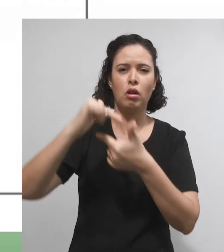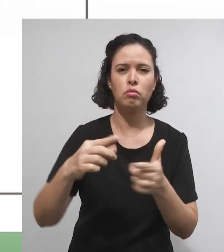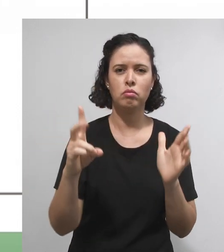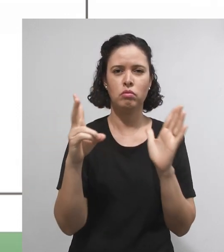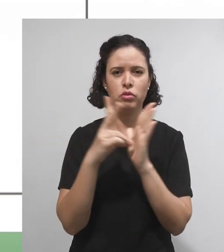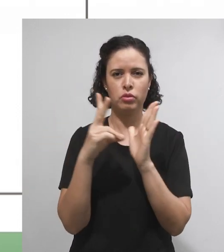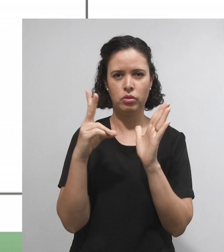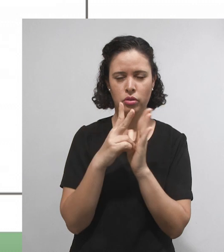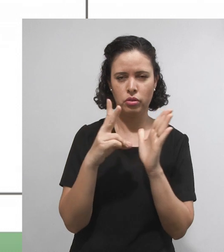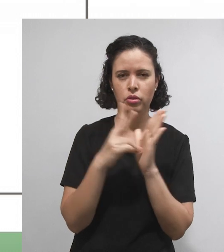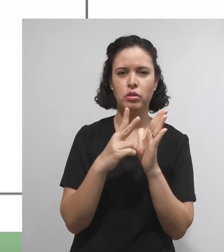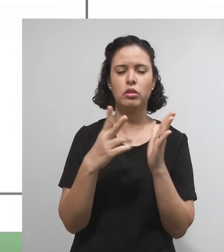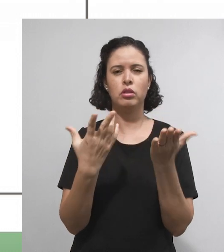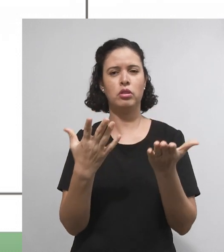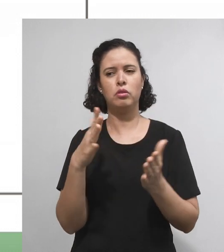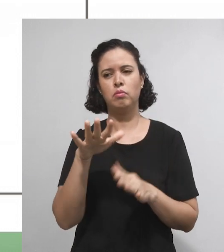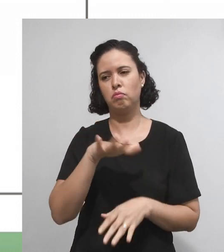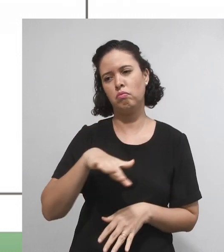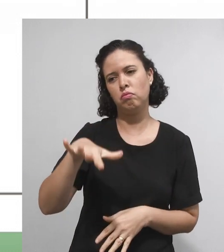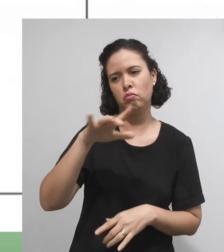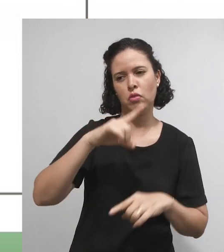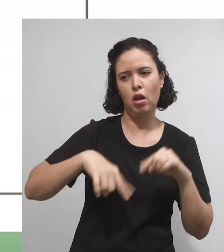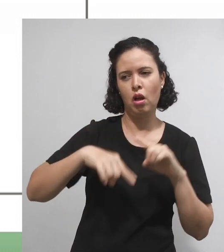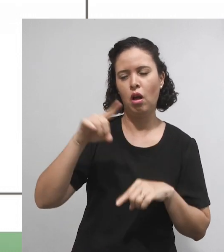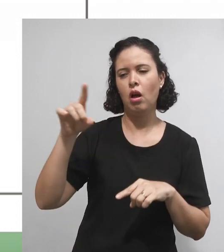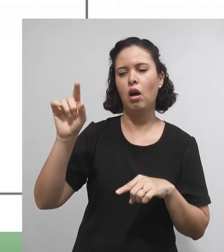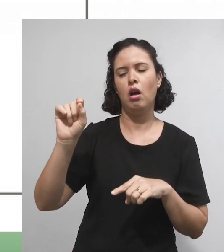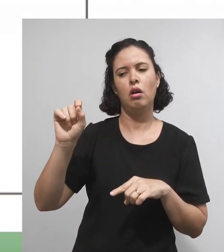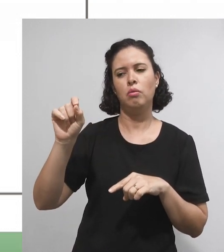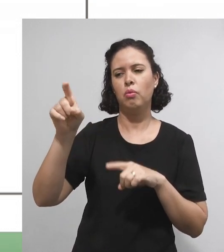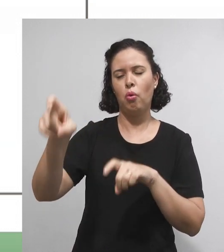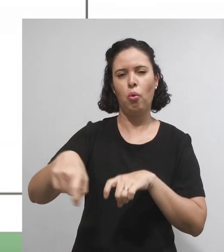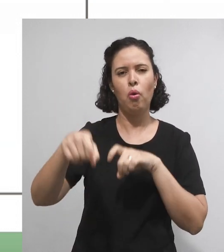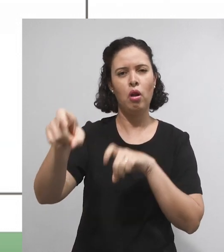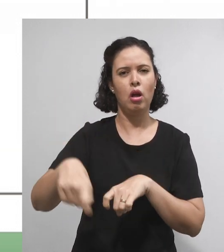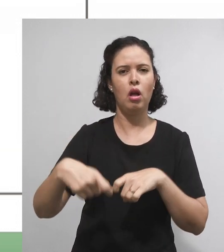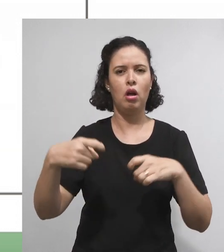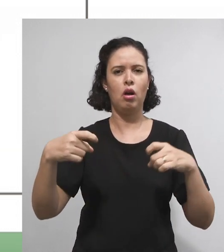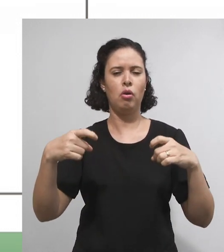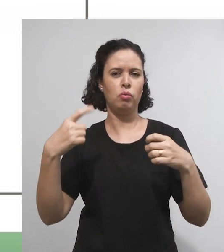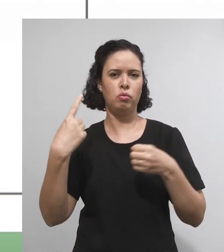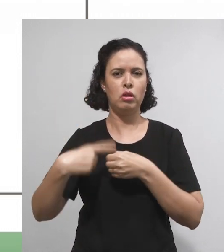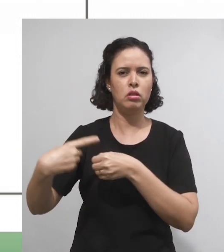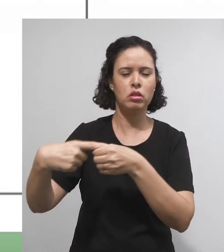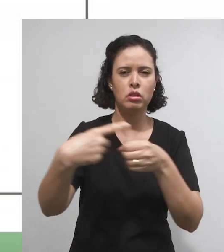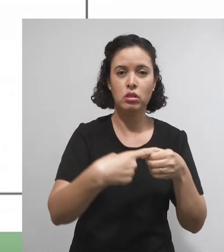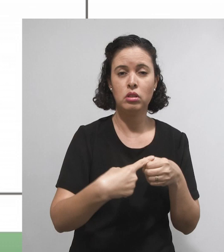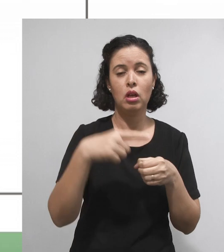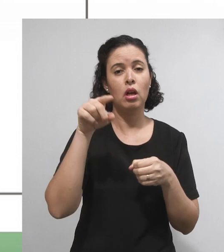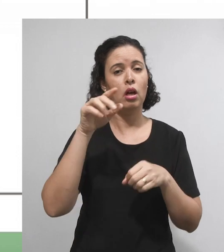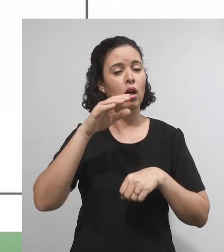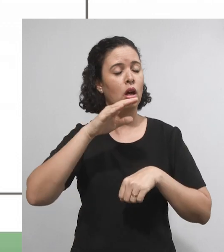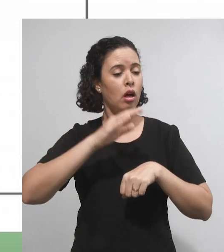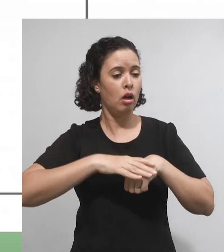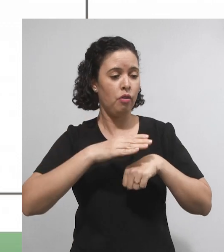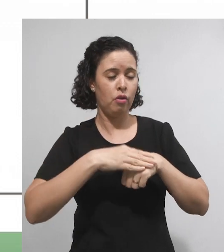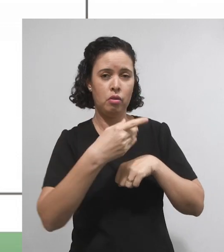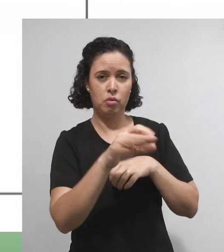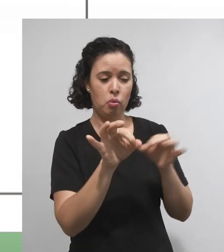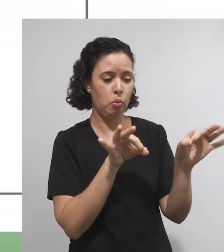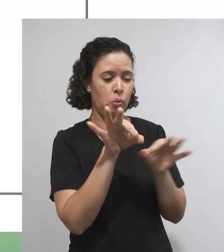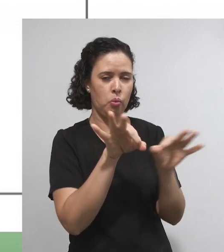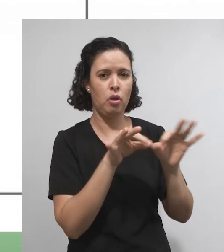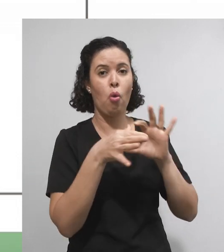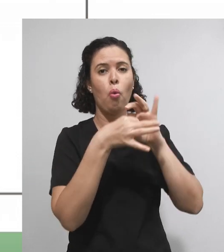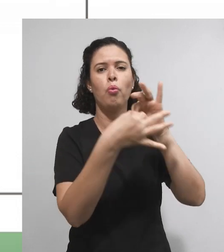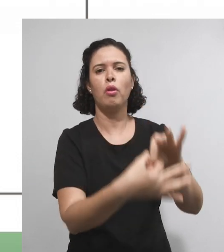tradições indígenas, questões rurais, questões do campo, questões da cidade. É o currículo onde você vai organizar a